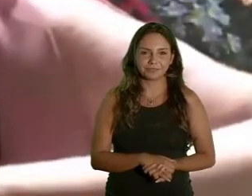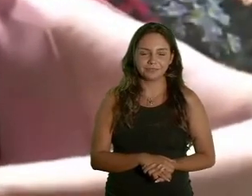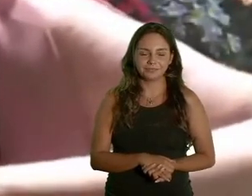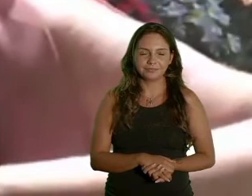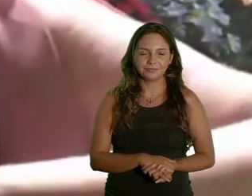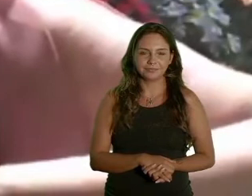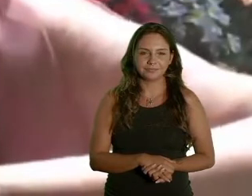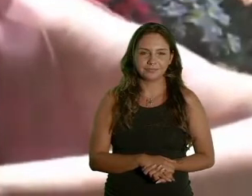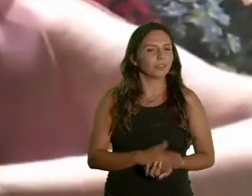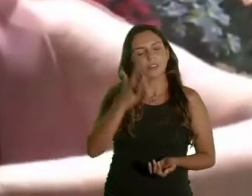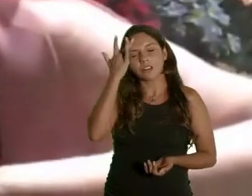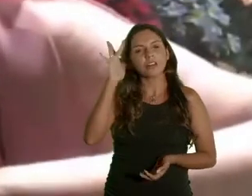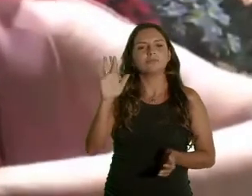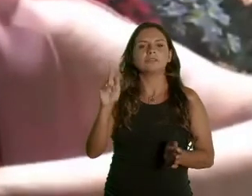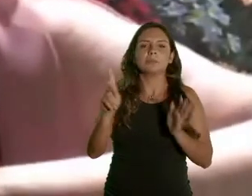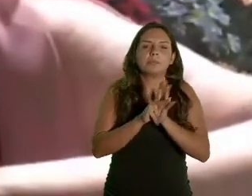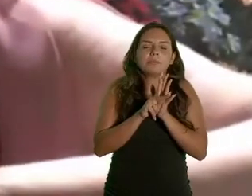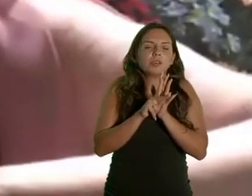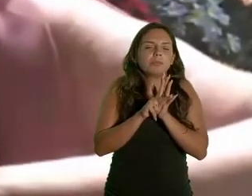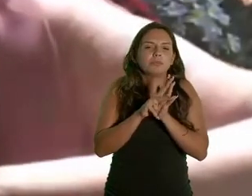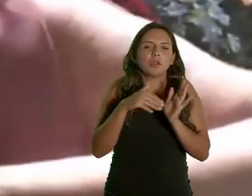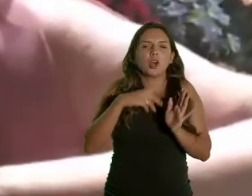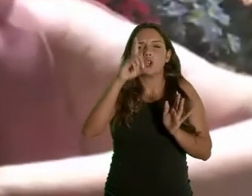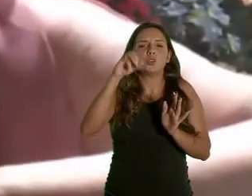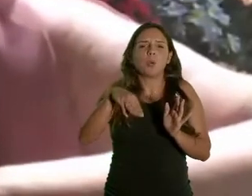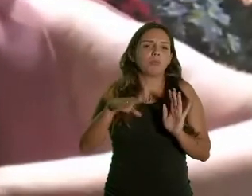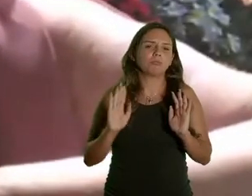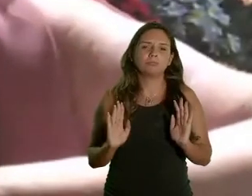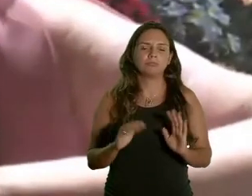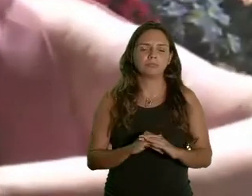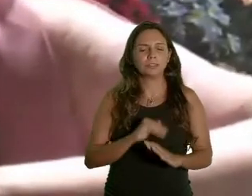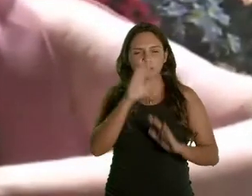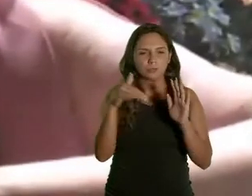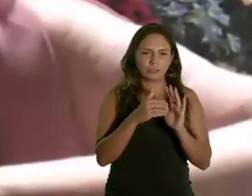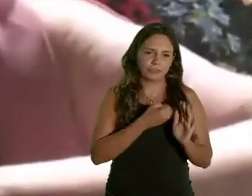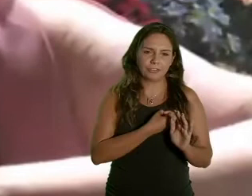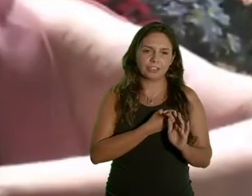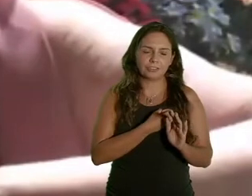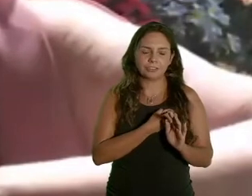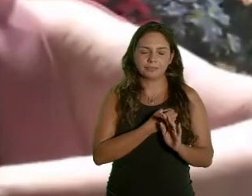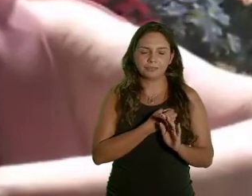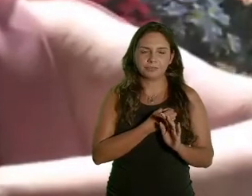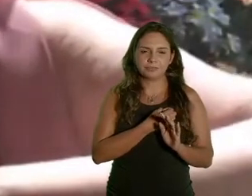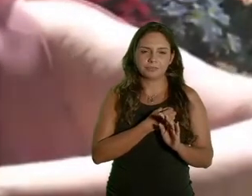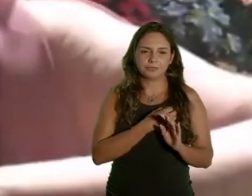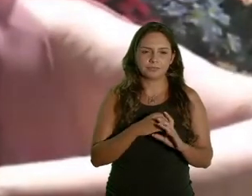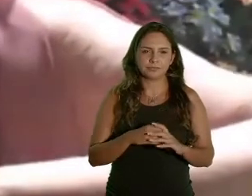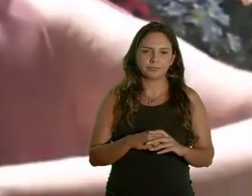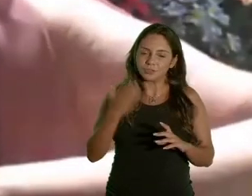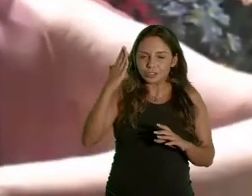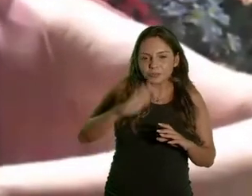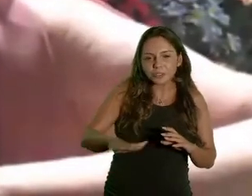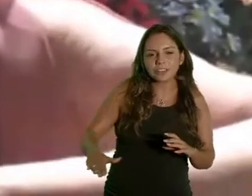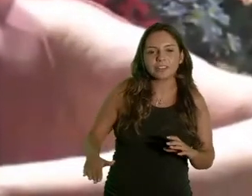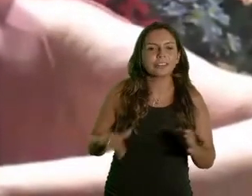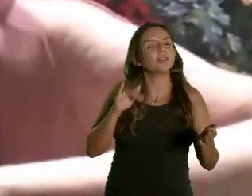se é uma graça, é um dom. Toda a vida foi assim, desde pequena.